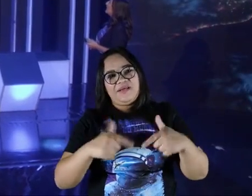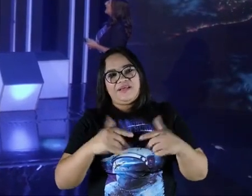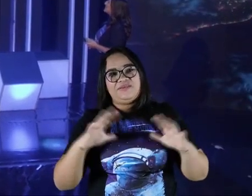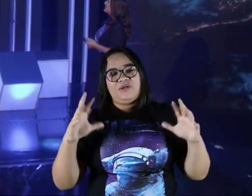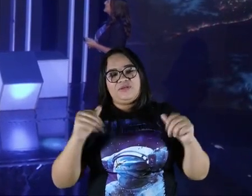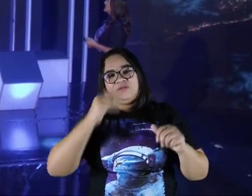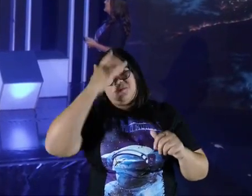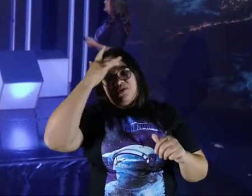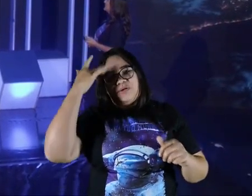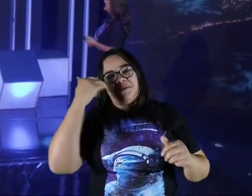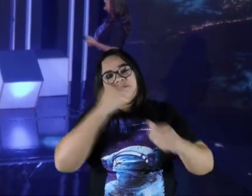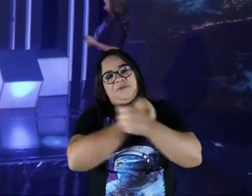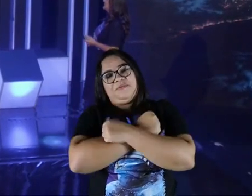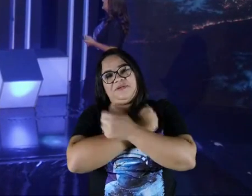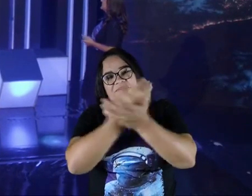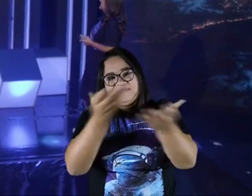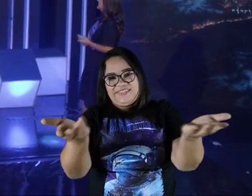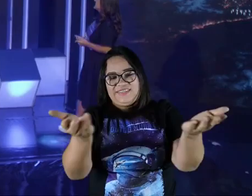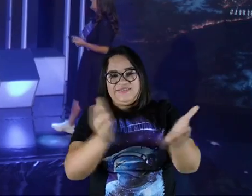mundo aqui mandando um abraço para você, viu?